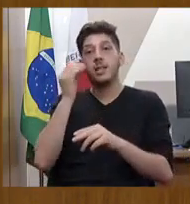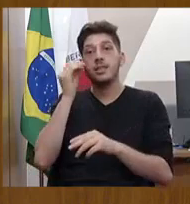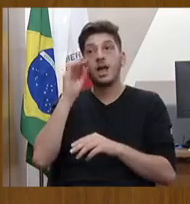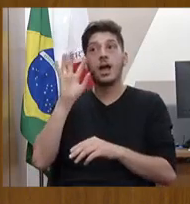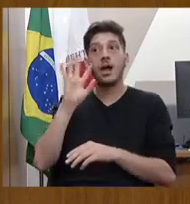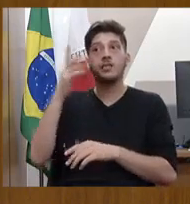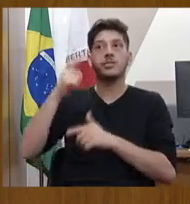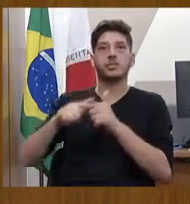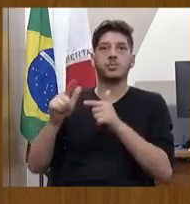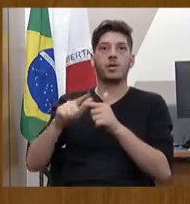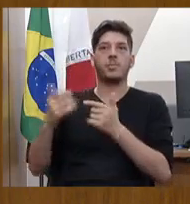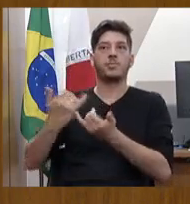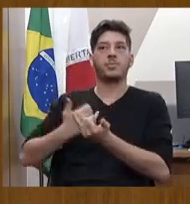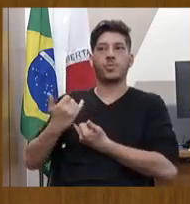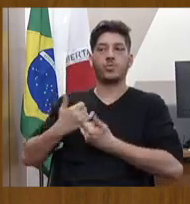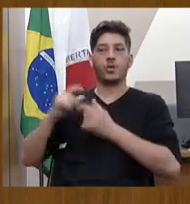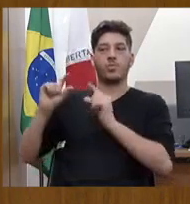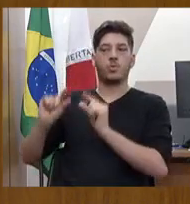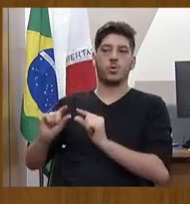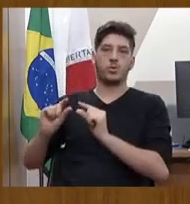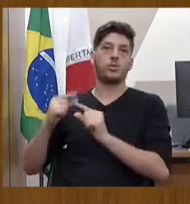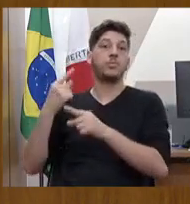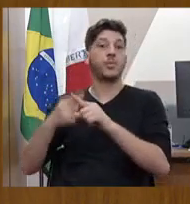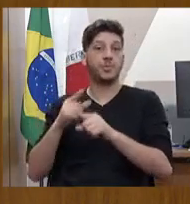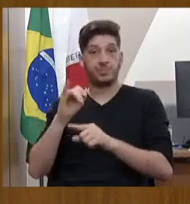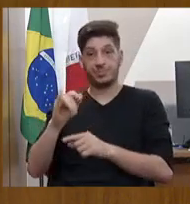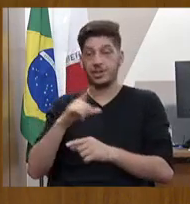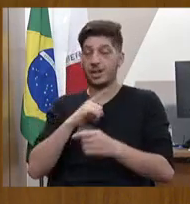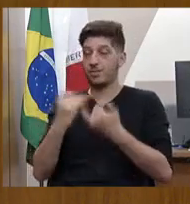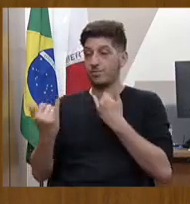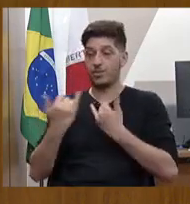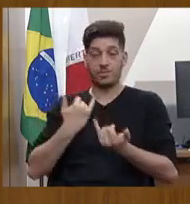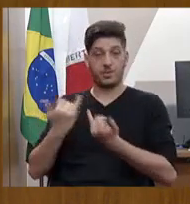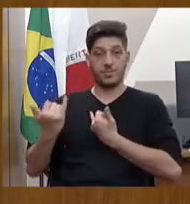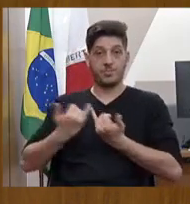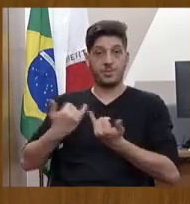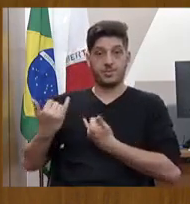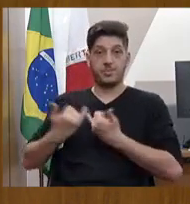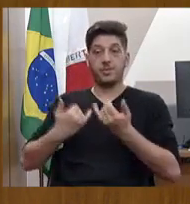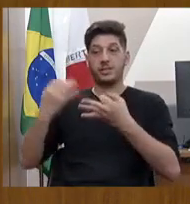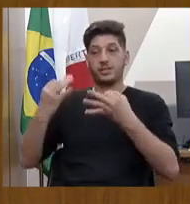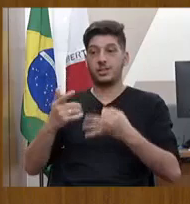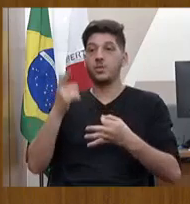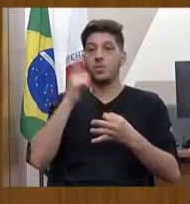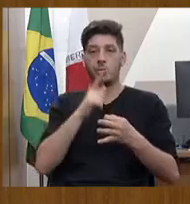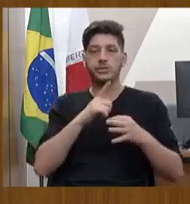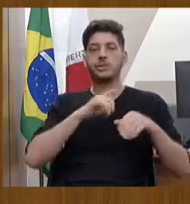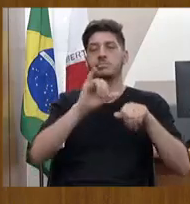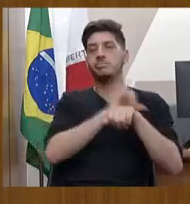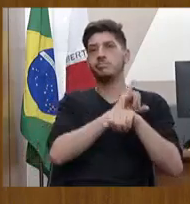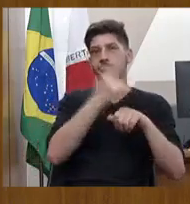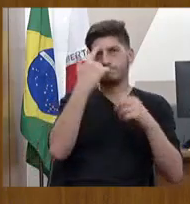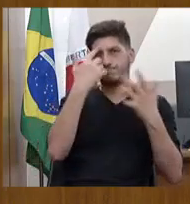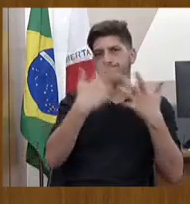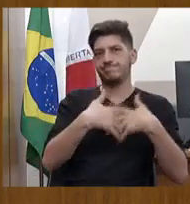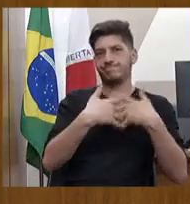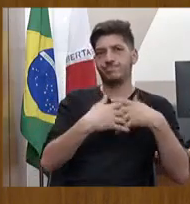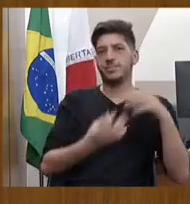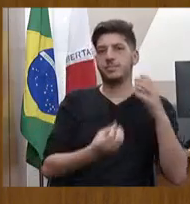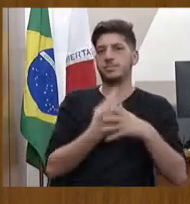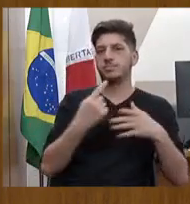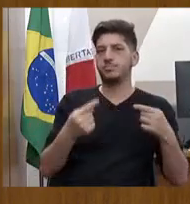acidentes de trabalho porque com esses dados corretos a gente consegue traçar de forma muito eficaz e isso já foi feito